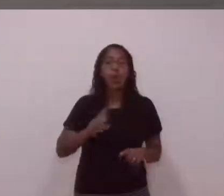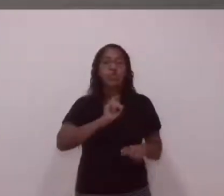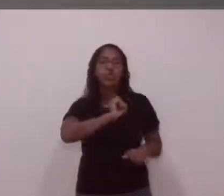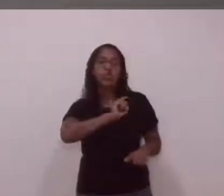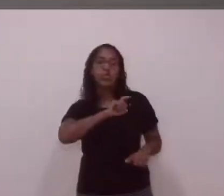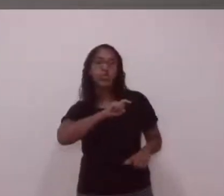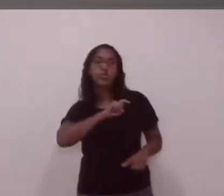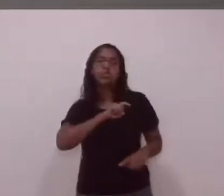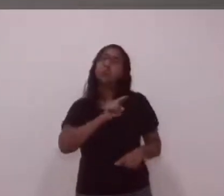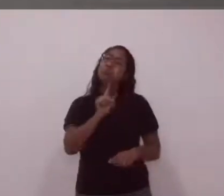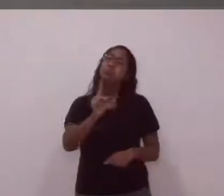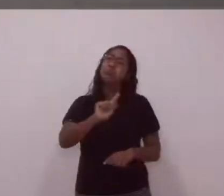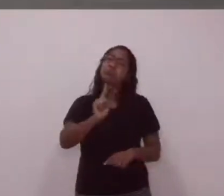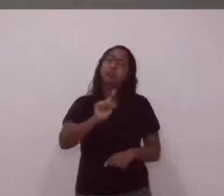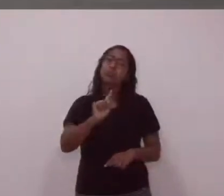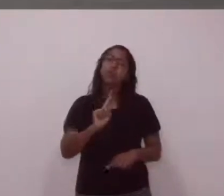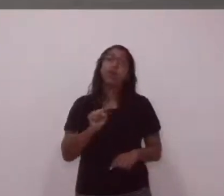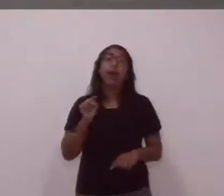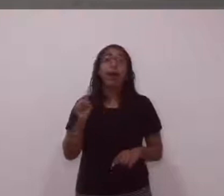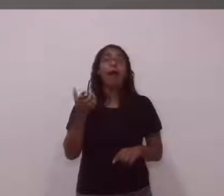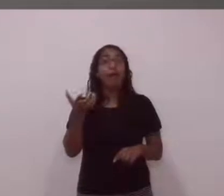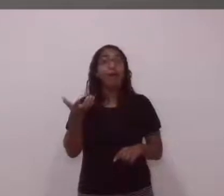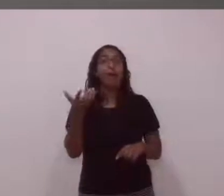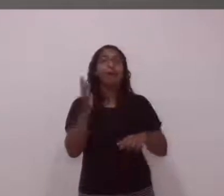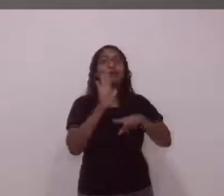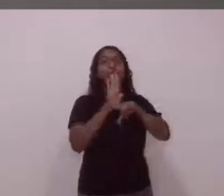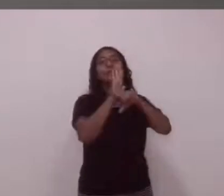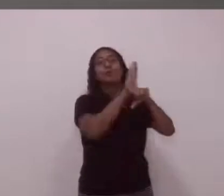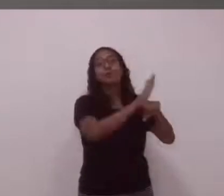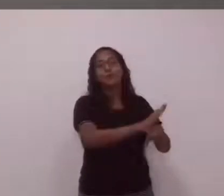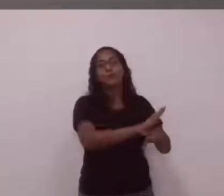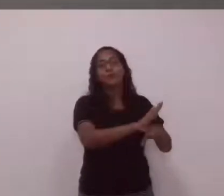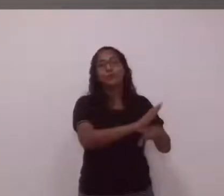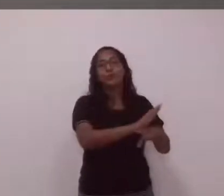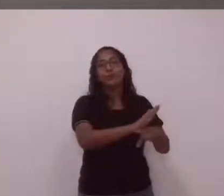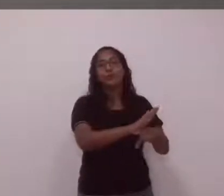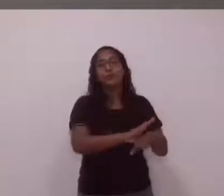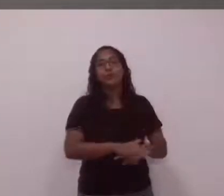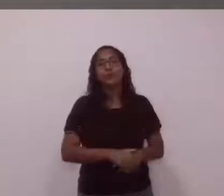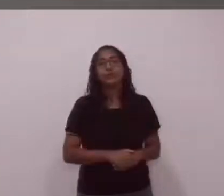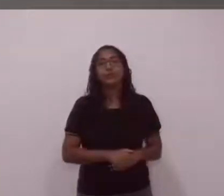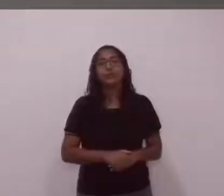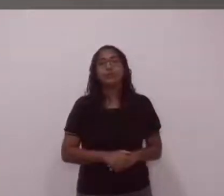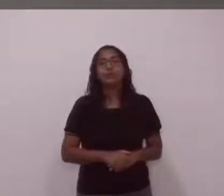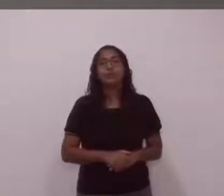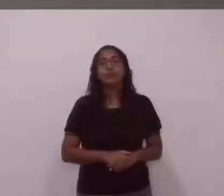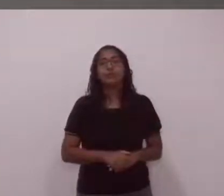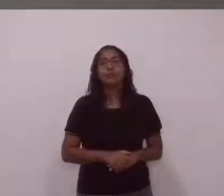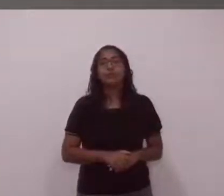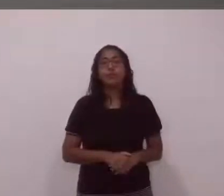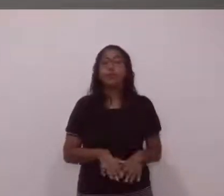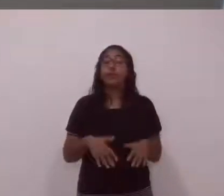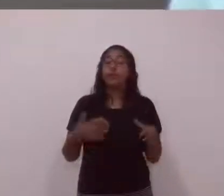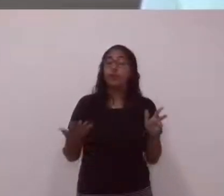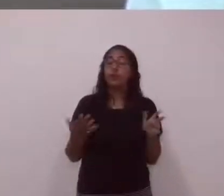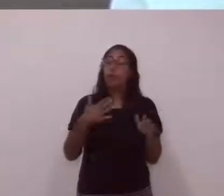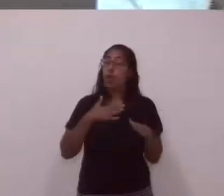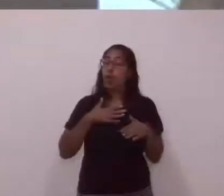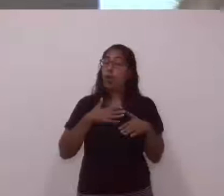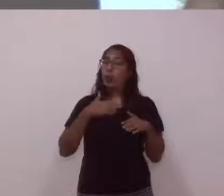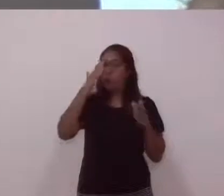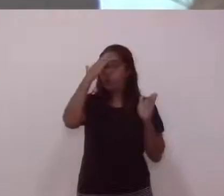má fé a intenção era realmente ajudar então gente eu acredito